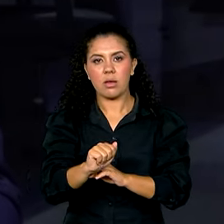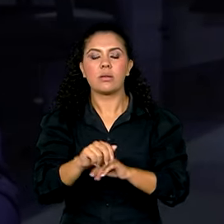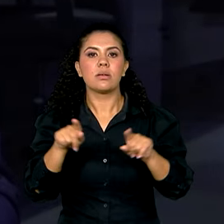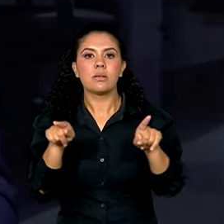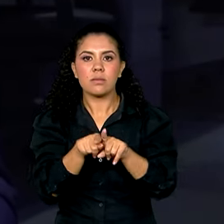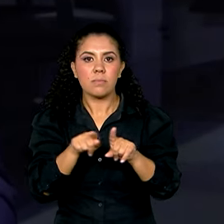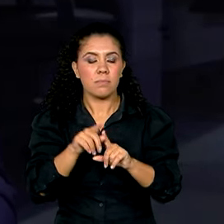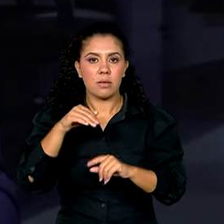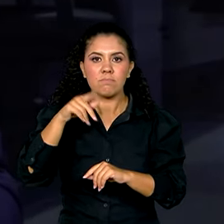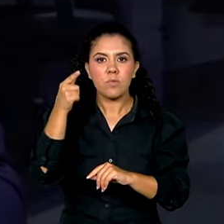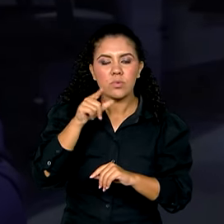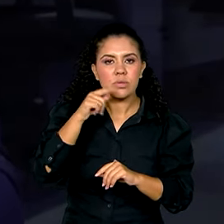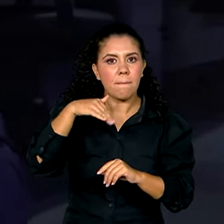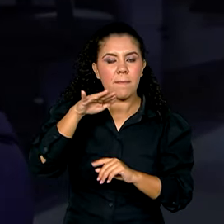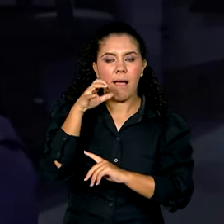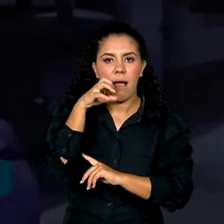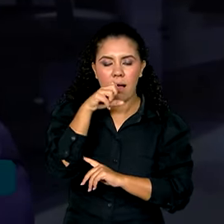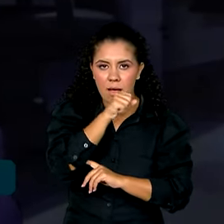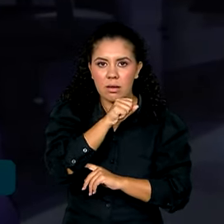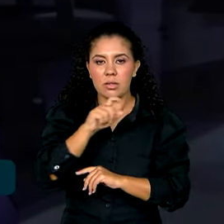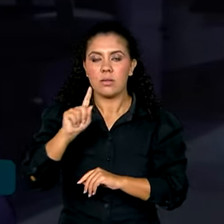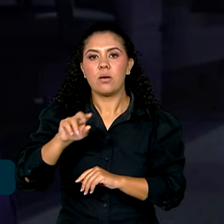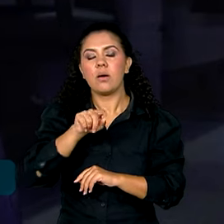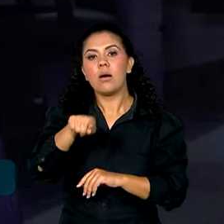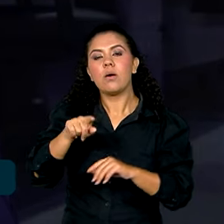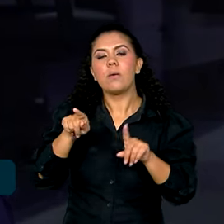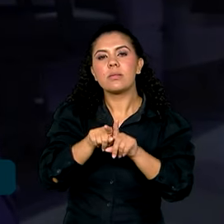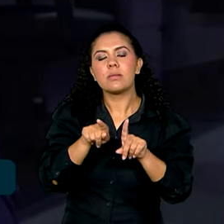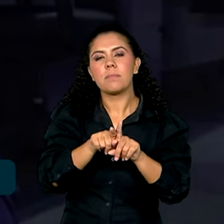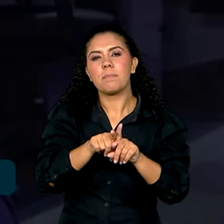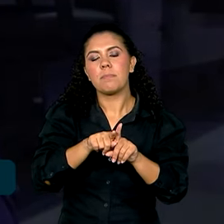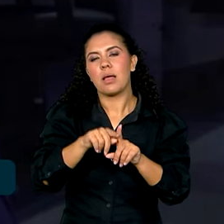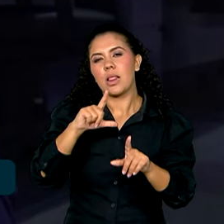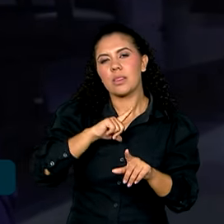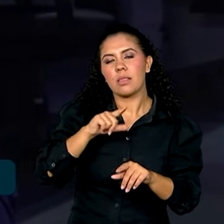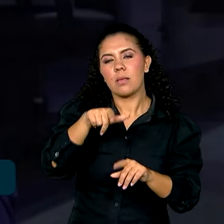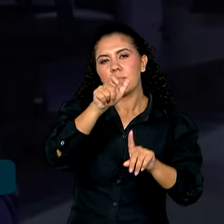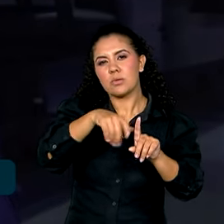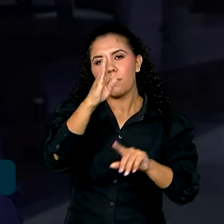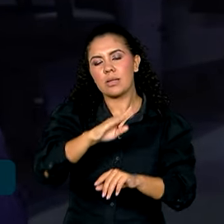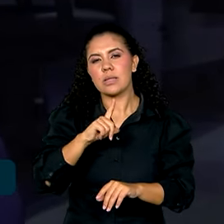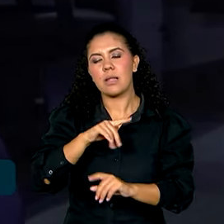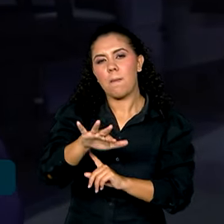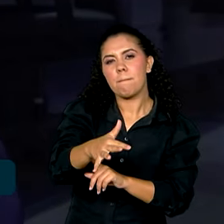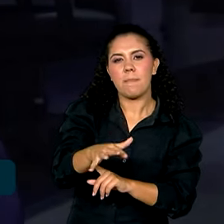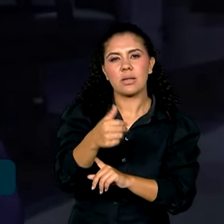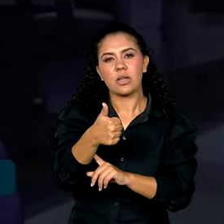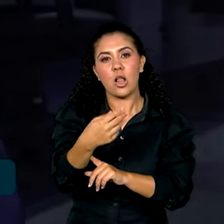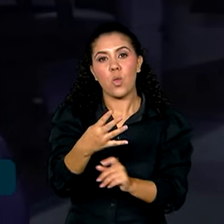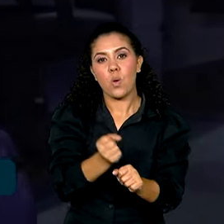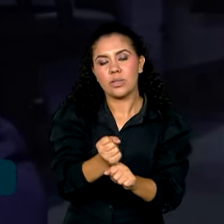industrial mais rapidamente. O parque industrial brasileiro está com média de 14 anos, praticamente,